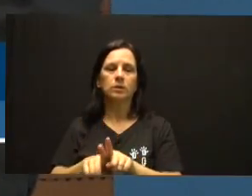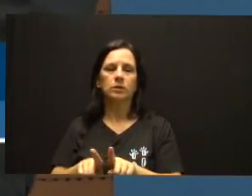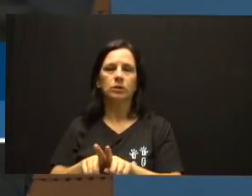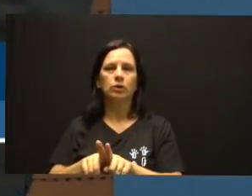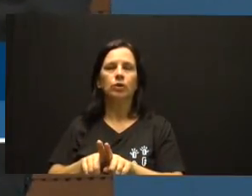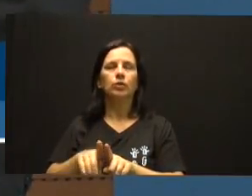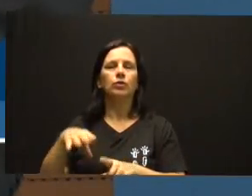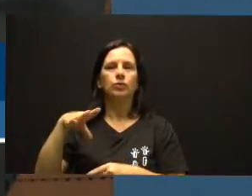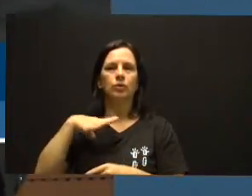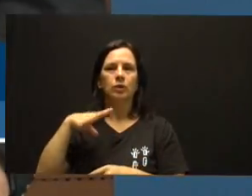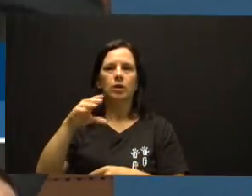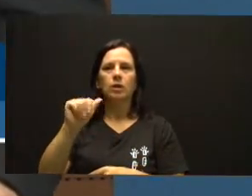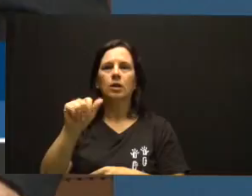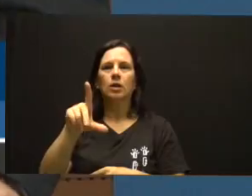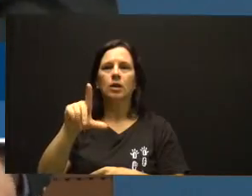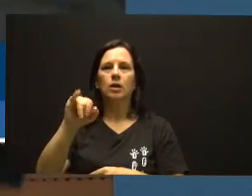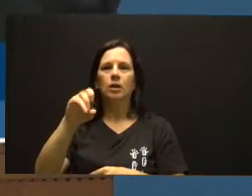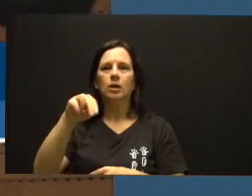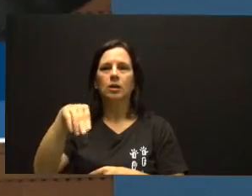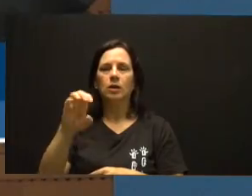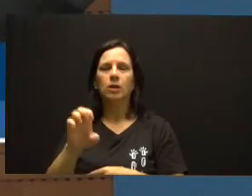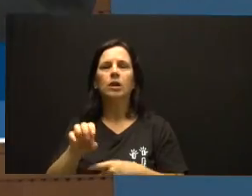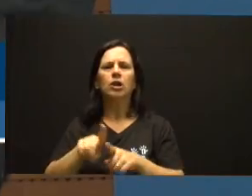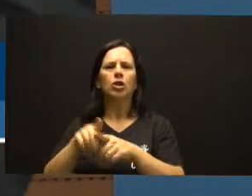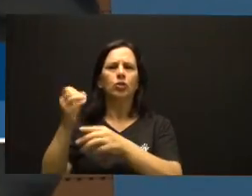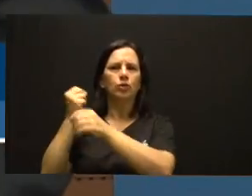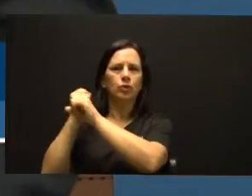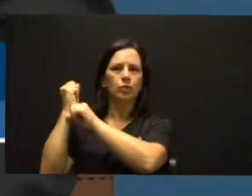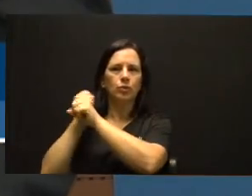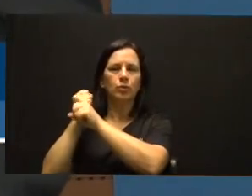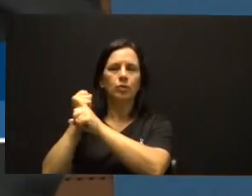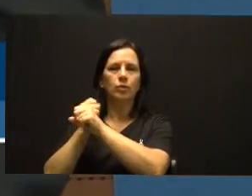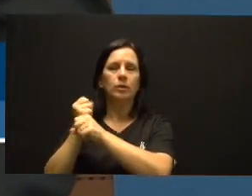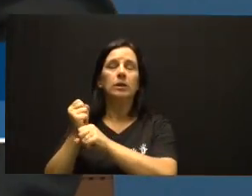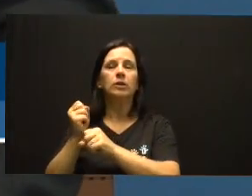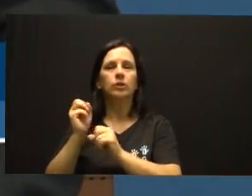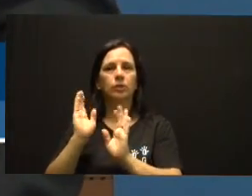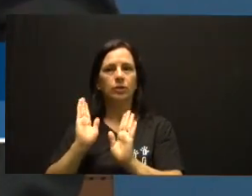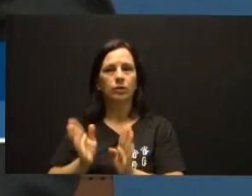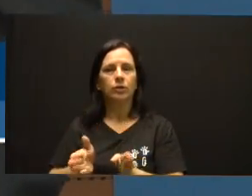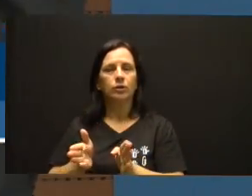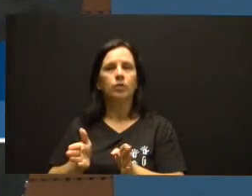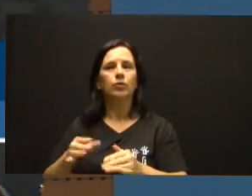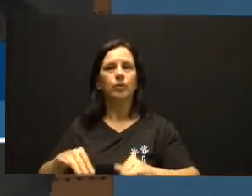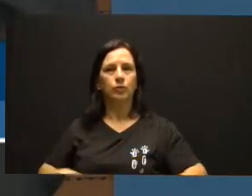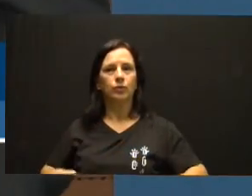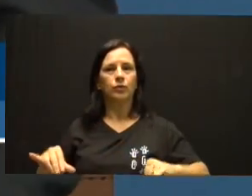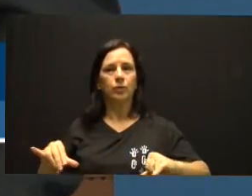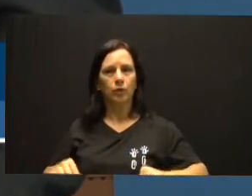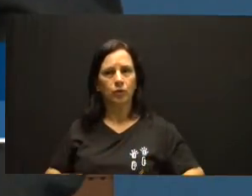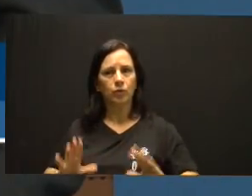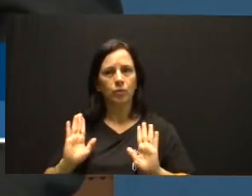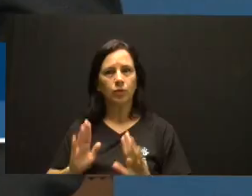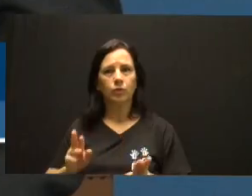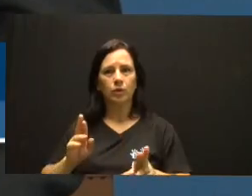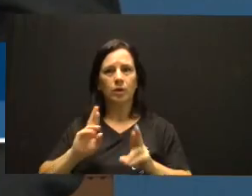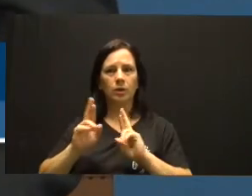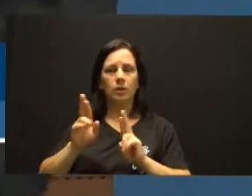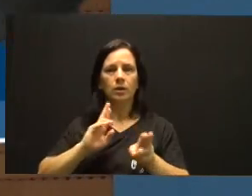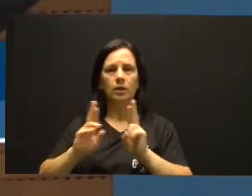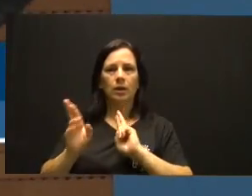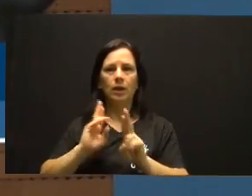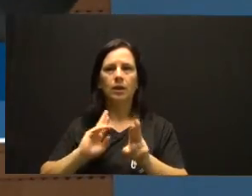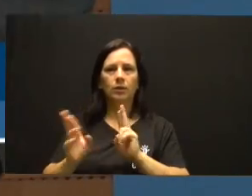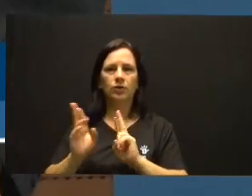da munícipe Aline Cunha, porque desde da gestão passada, que esta munícipe ela vem sofrendo e vem denunciando.